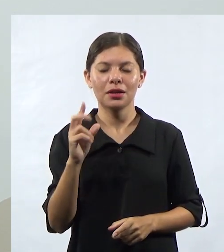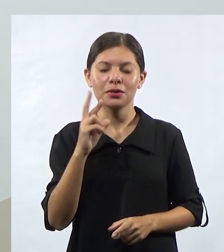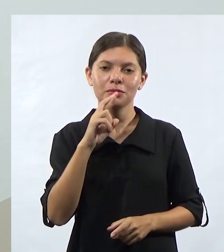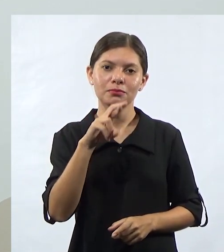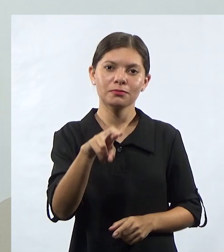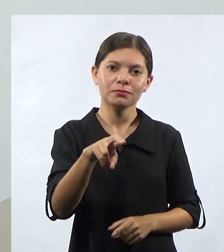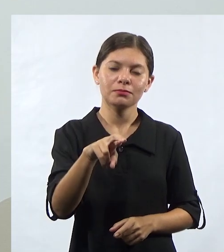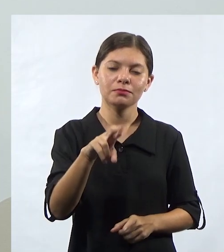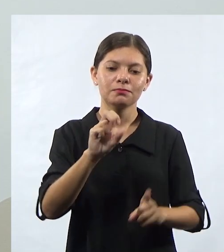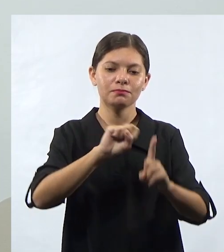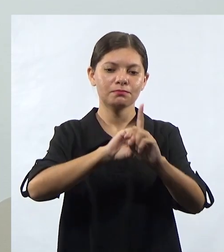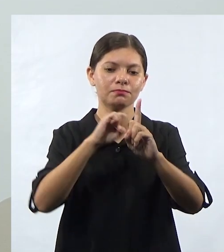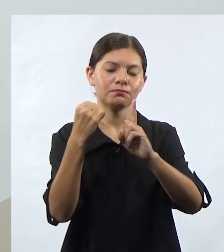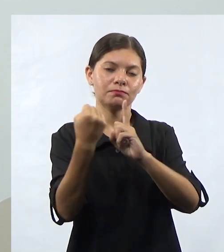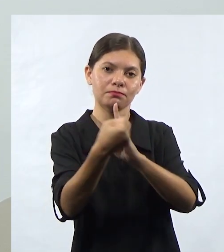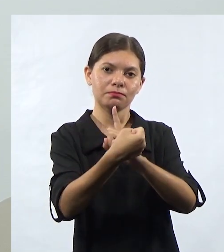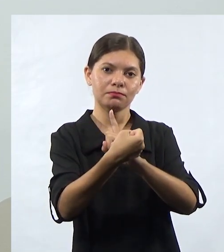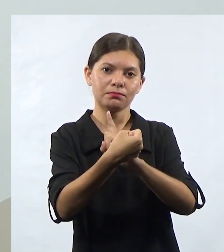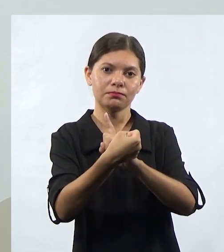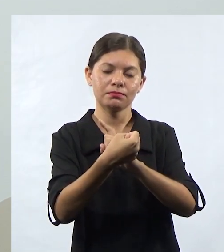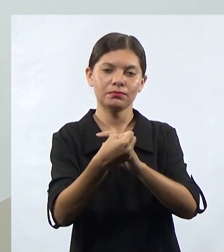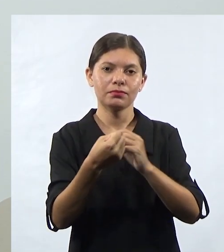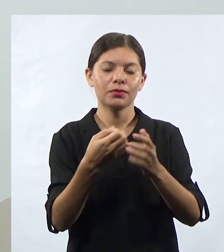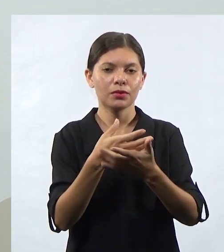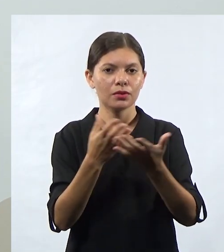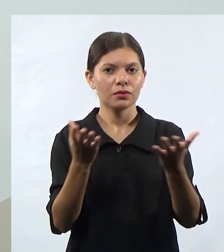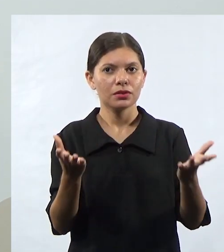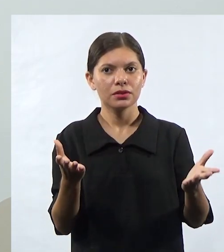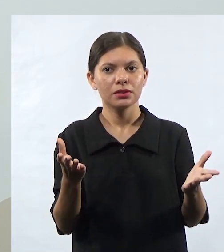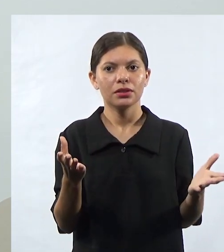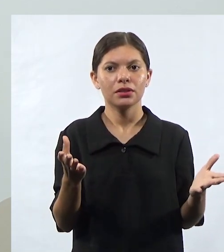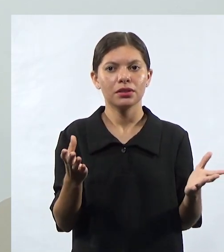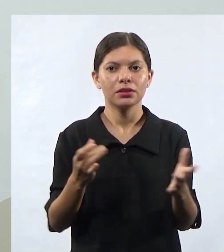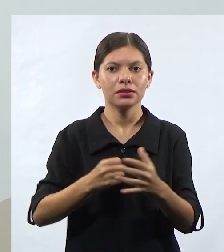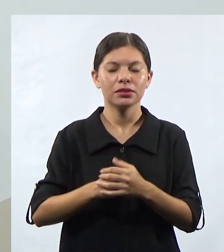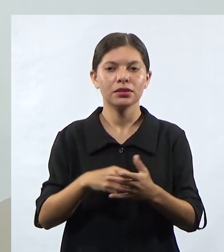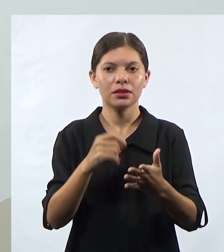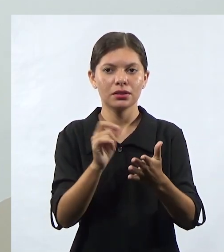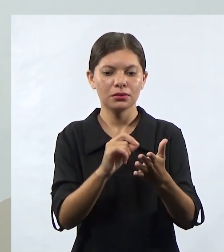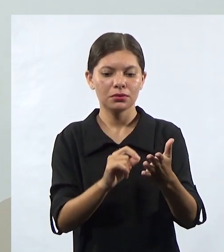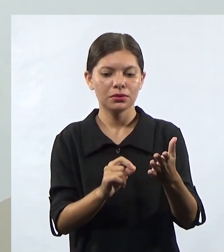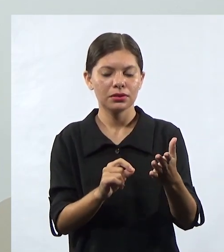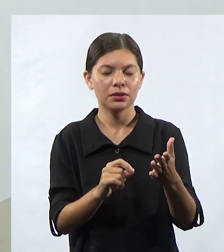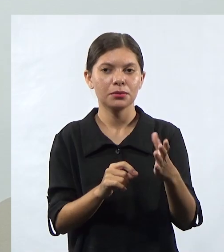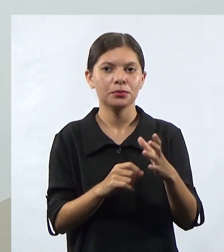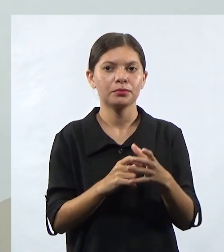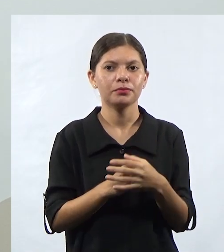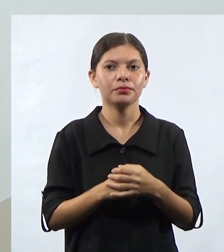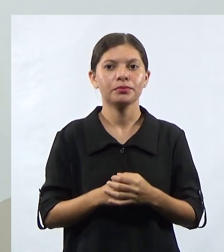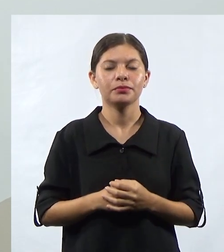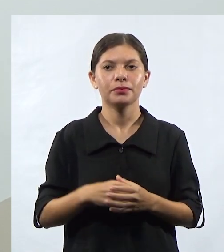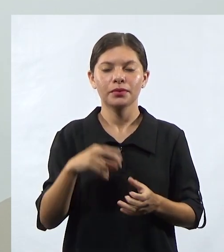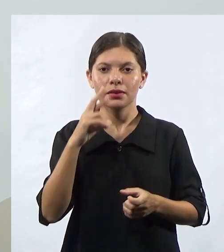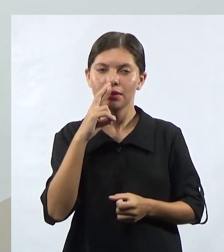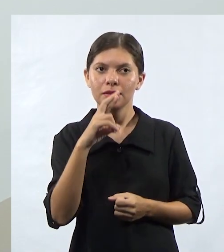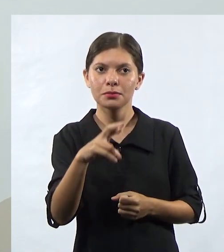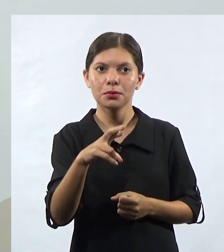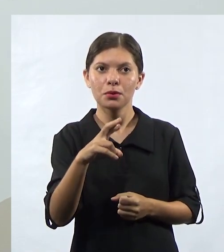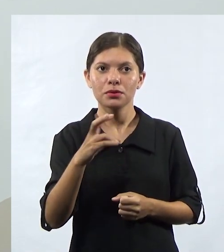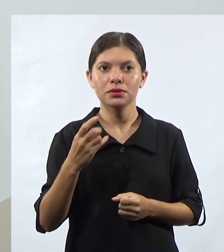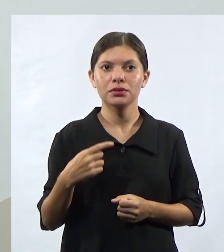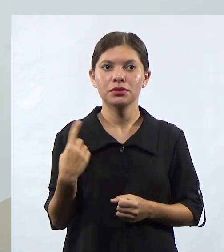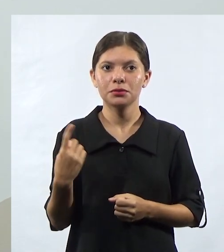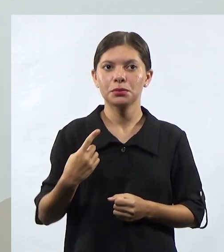que vocês vão anotar. Mesmo que vocês tomem ali o registro de respostas